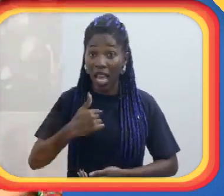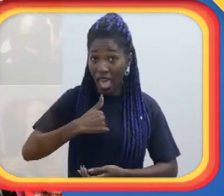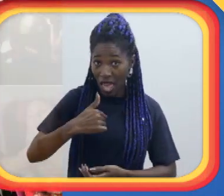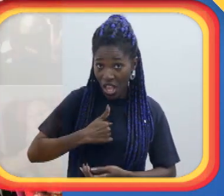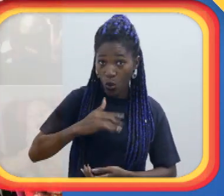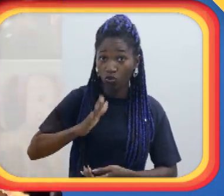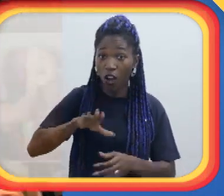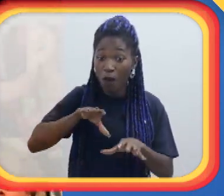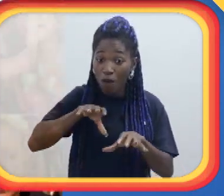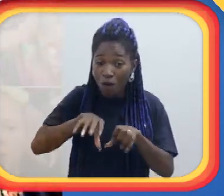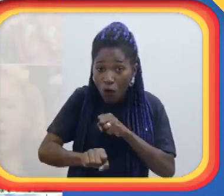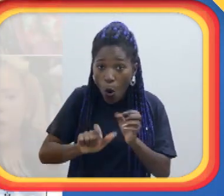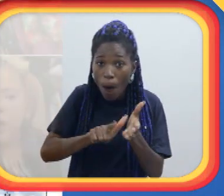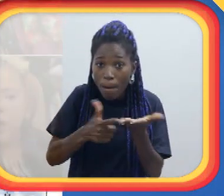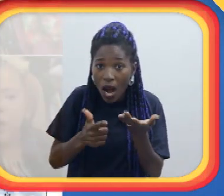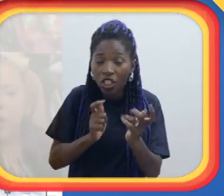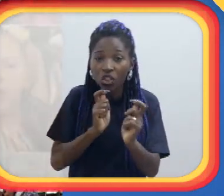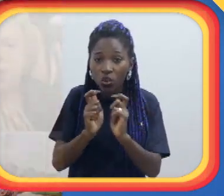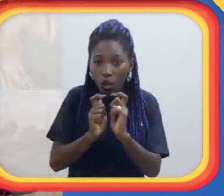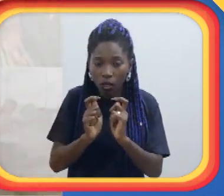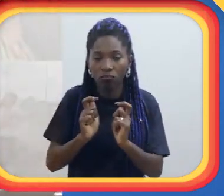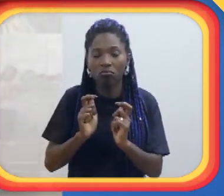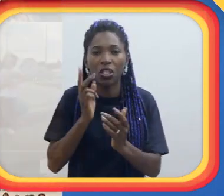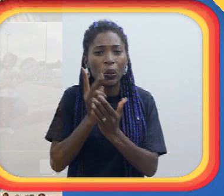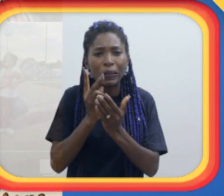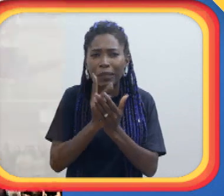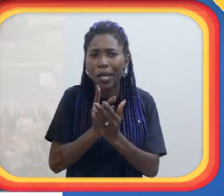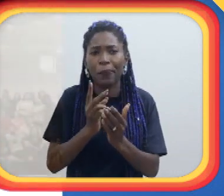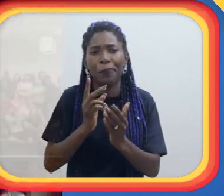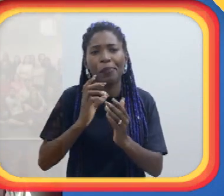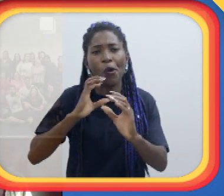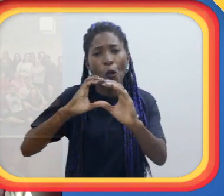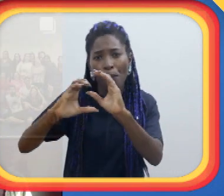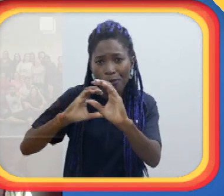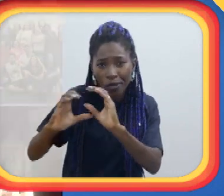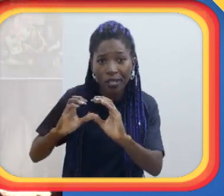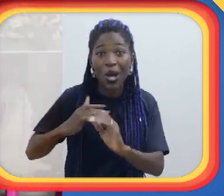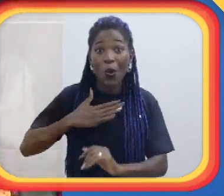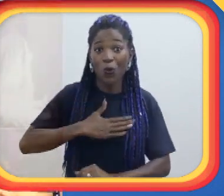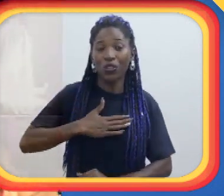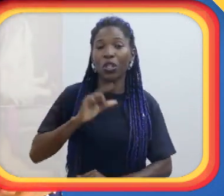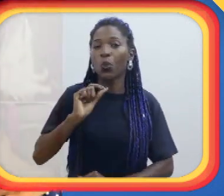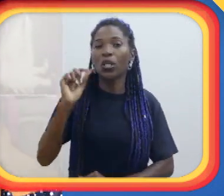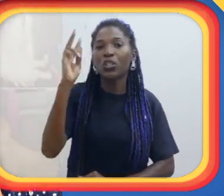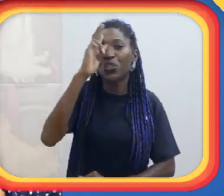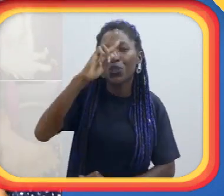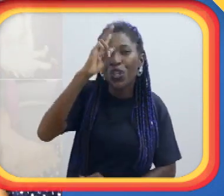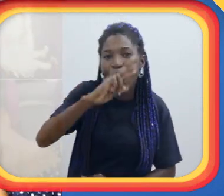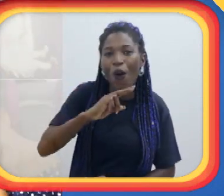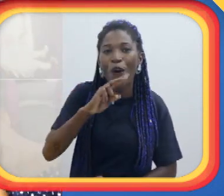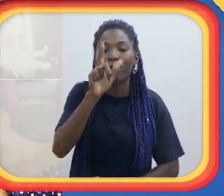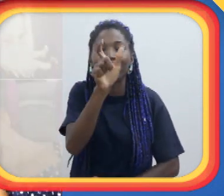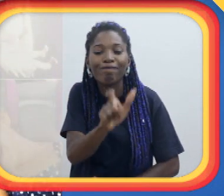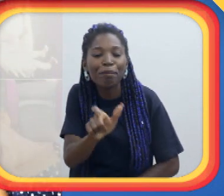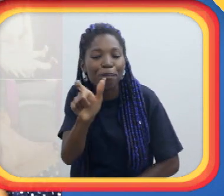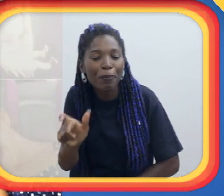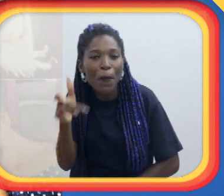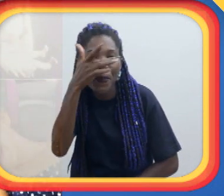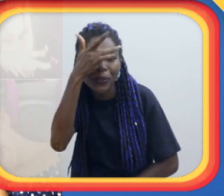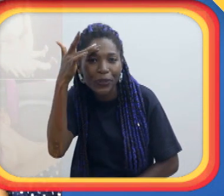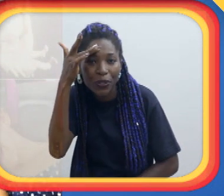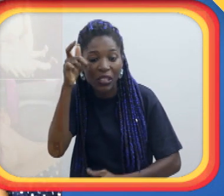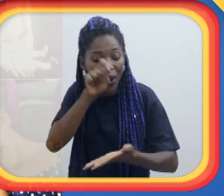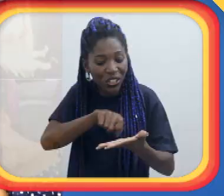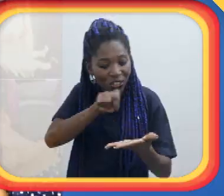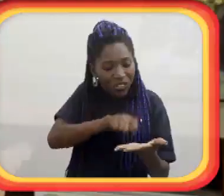deficiência. Eu sou jornalista por formação, sou formada em comunicação, sempre gostei muito de histórias, de